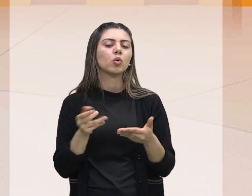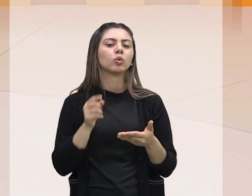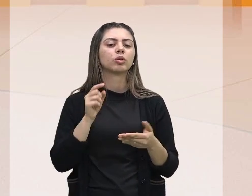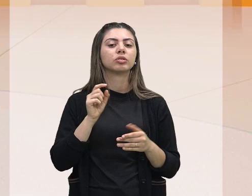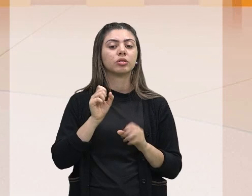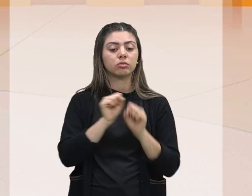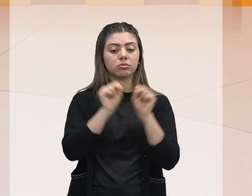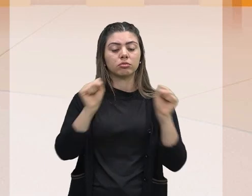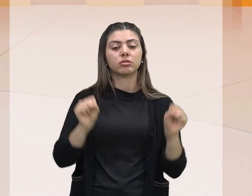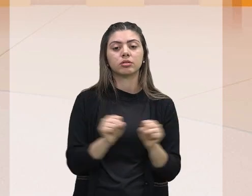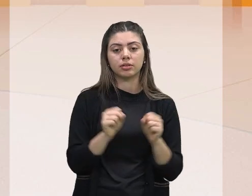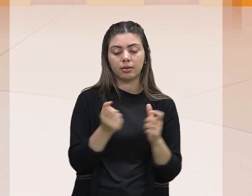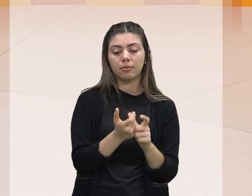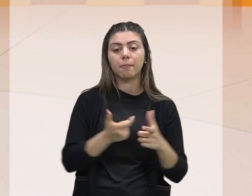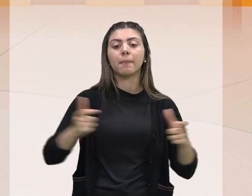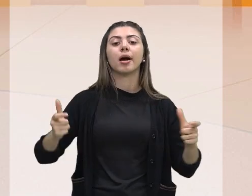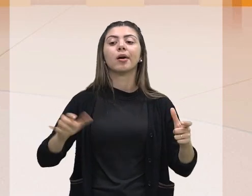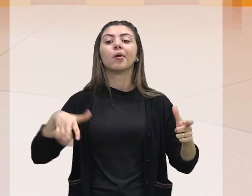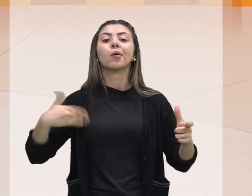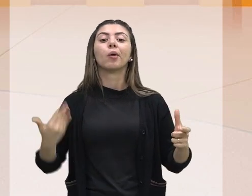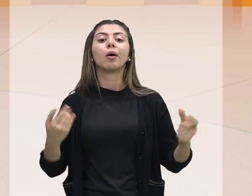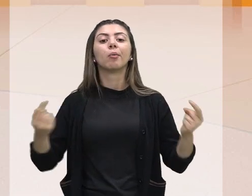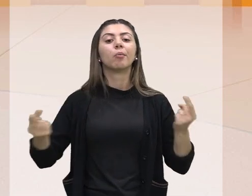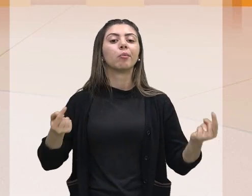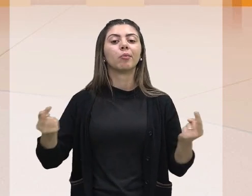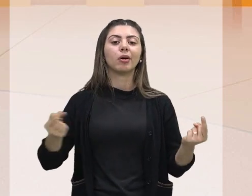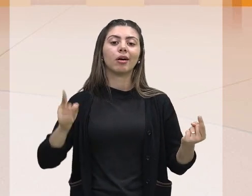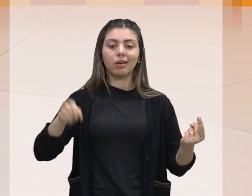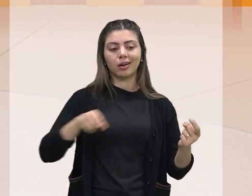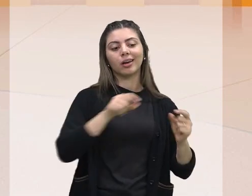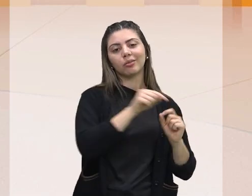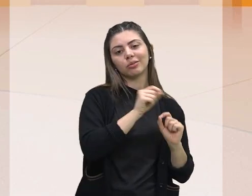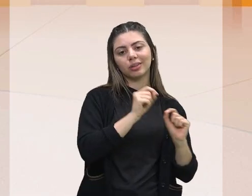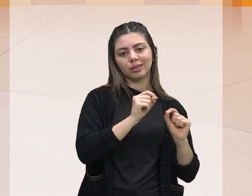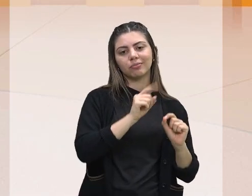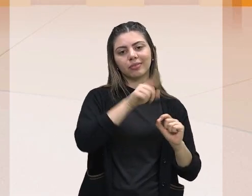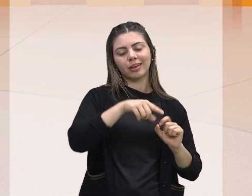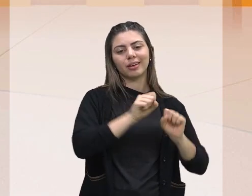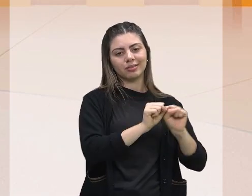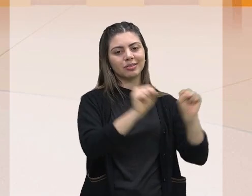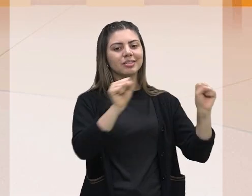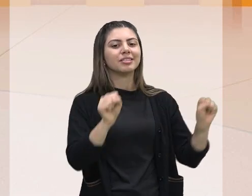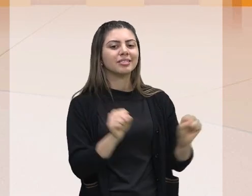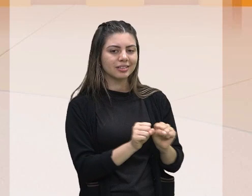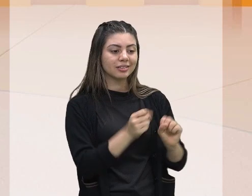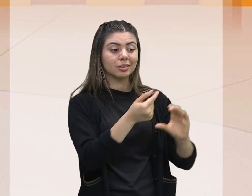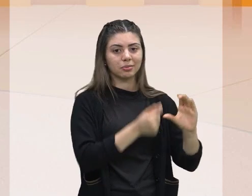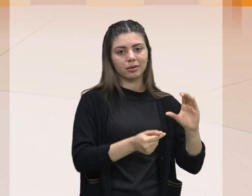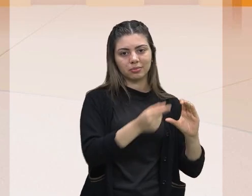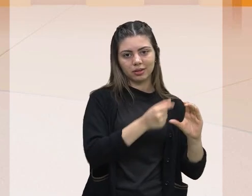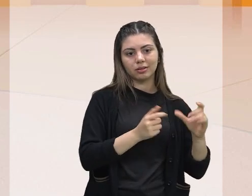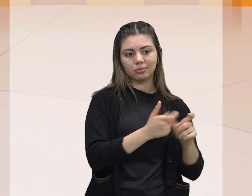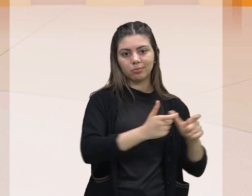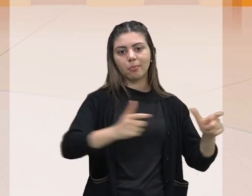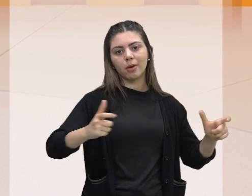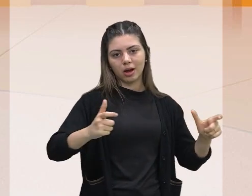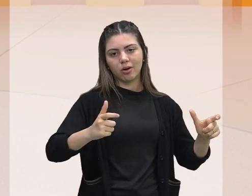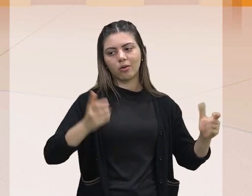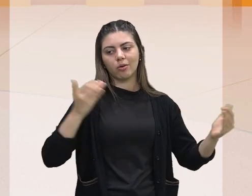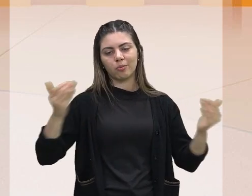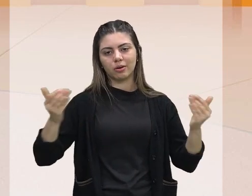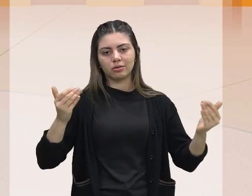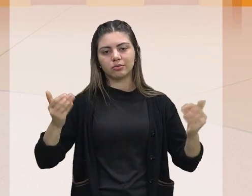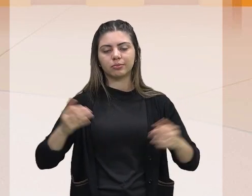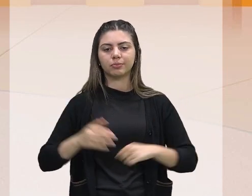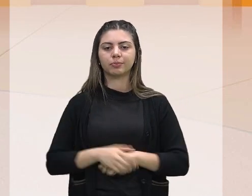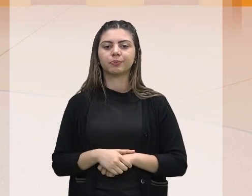que prevalece chama-se sistema capitalista, né? Então, vamos ver